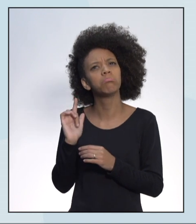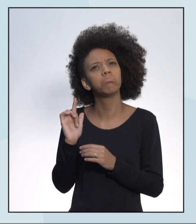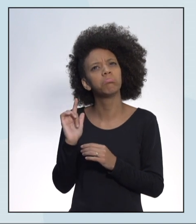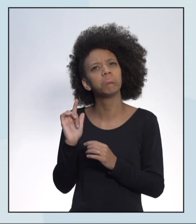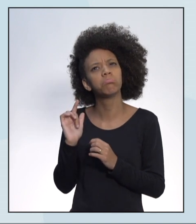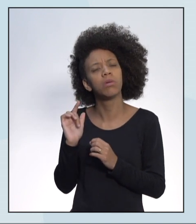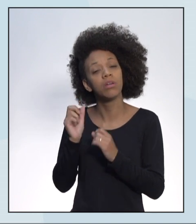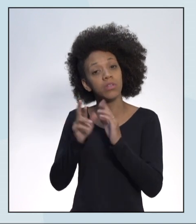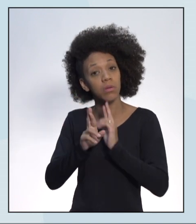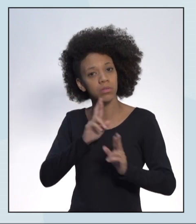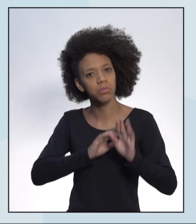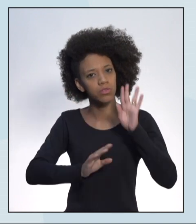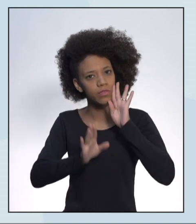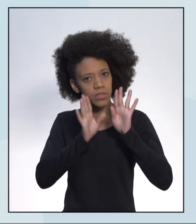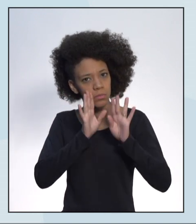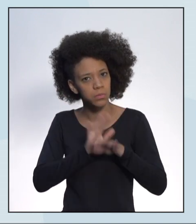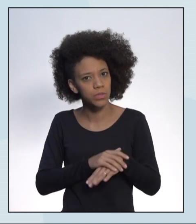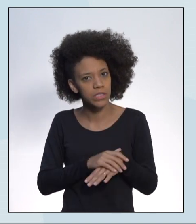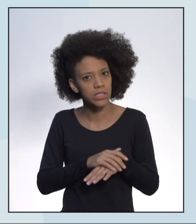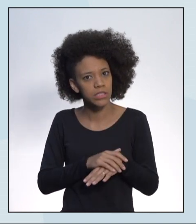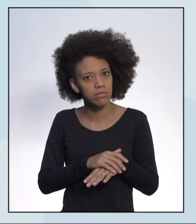no Facebook uma resposta, né?